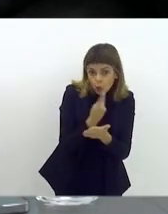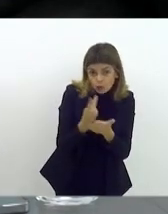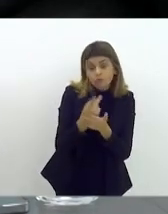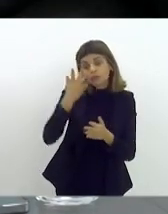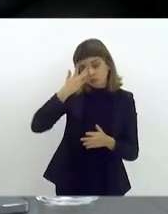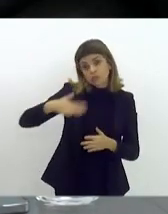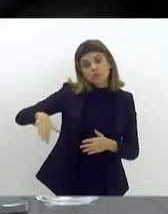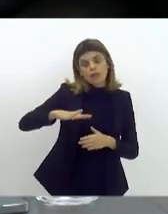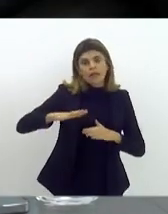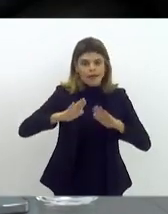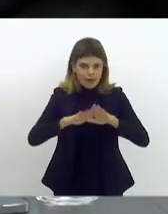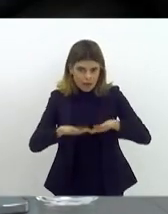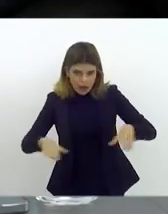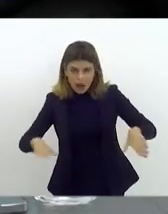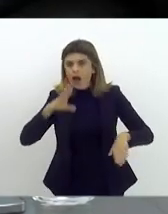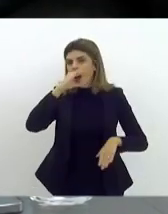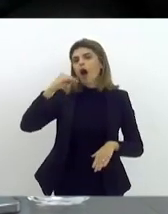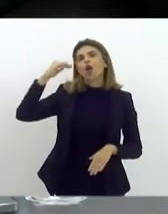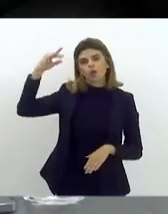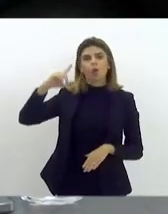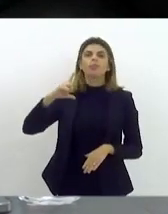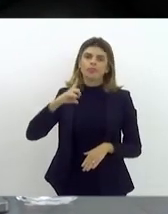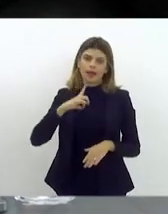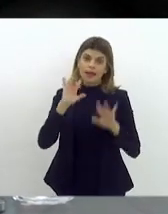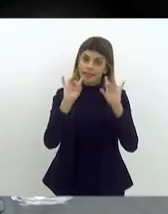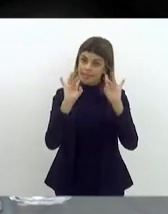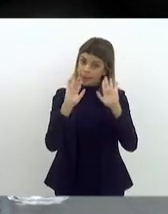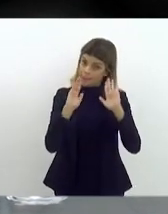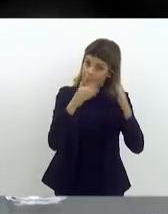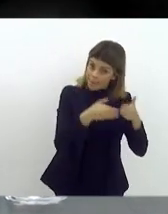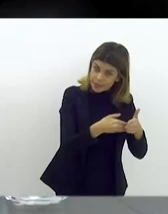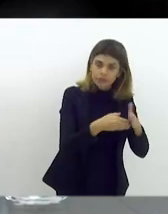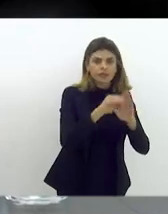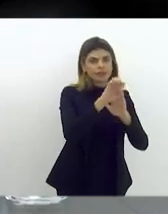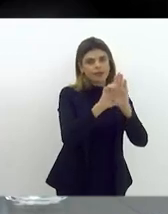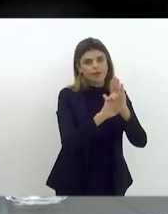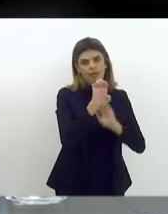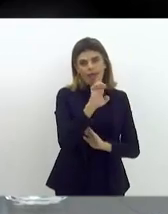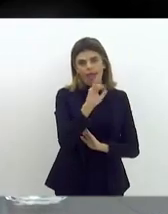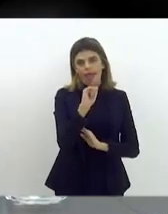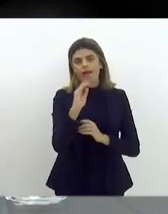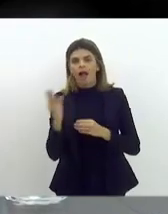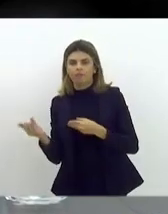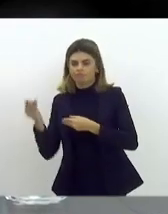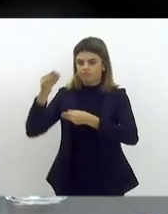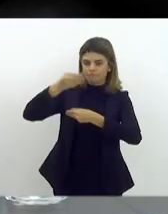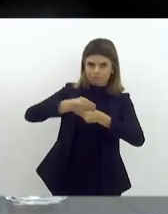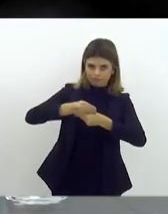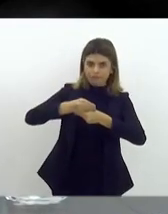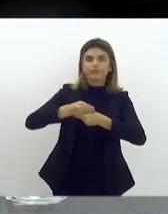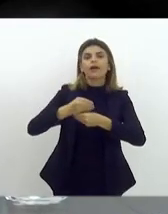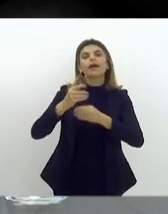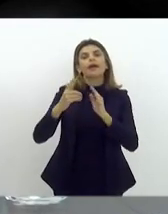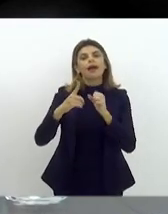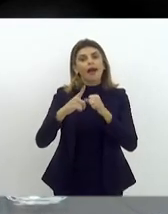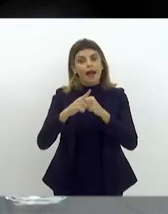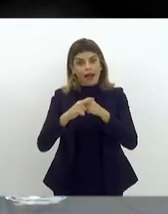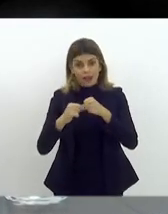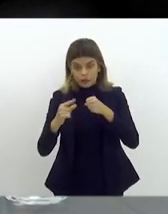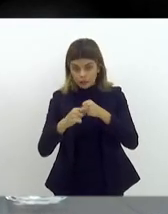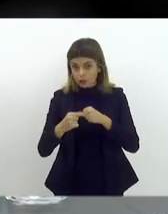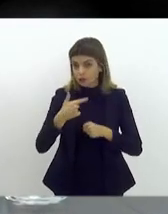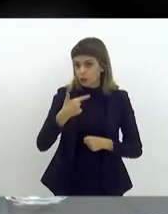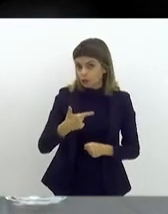a criança ou adolescente que a gente vai ter o crime específico do ECA que vai se sobrepor sobre esse crime do artigo 218 C